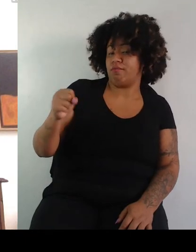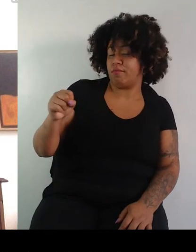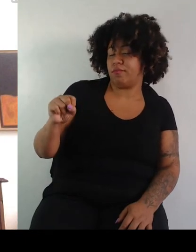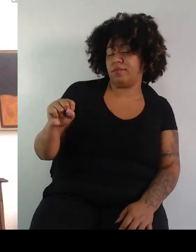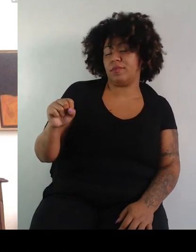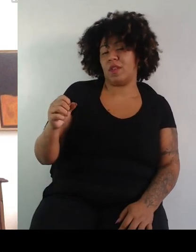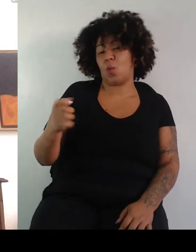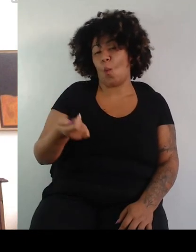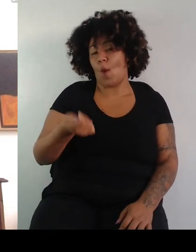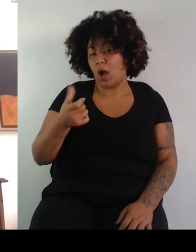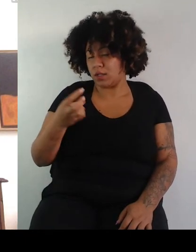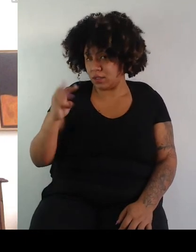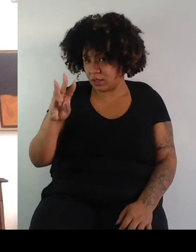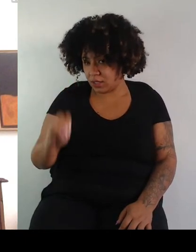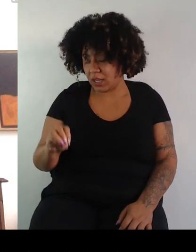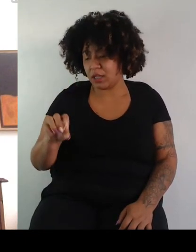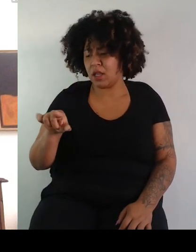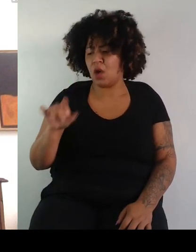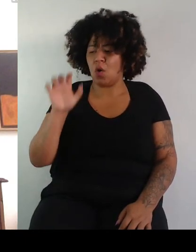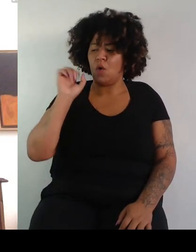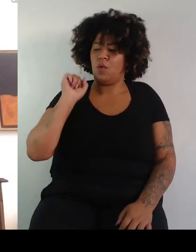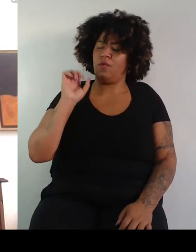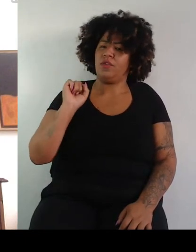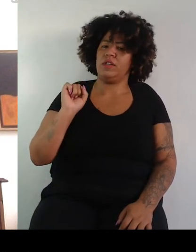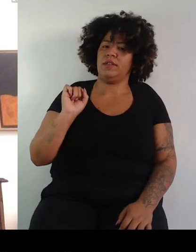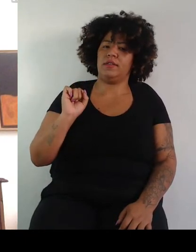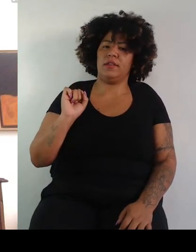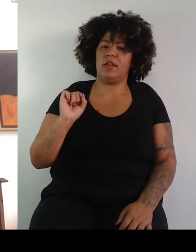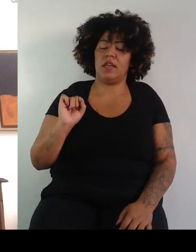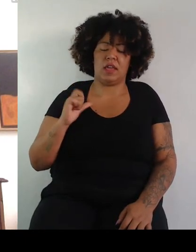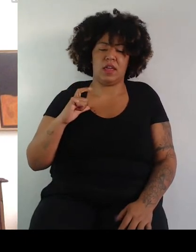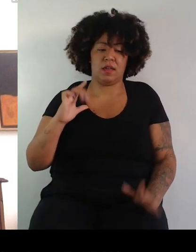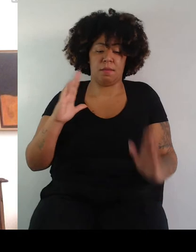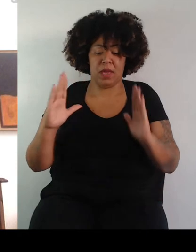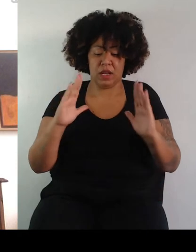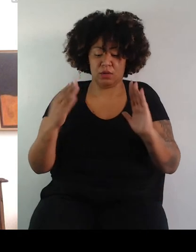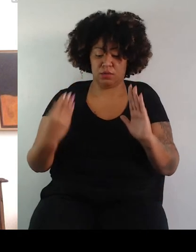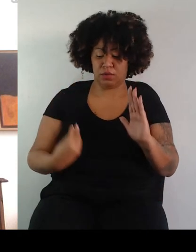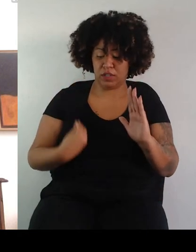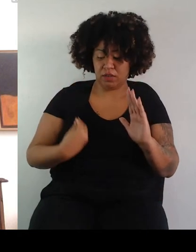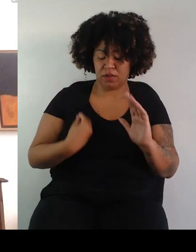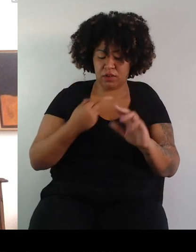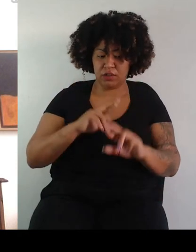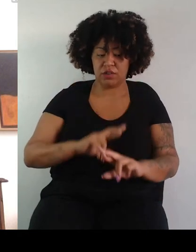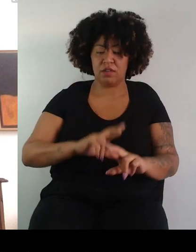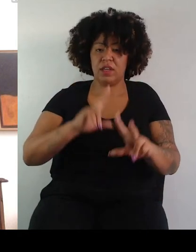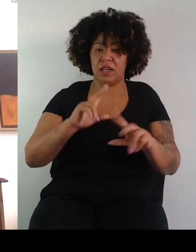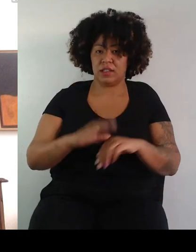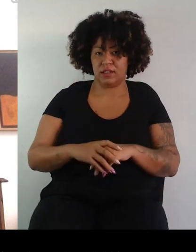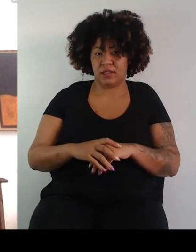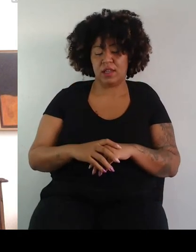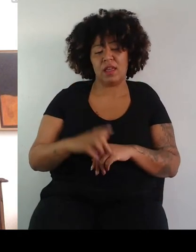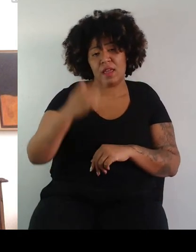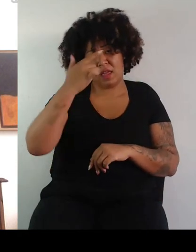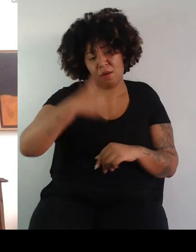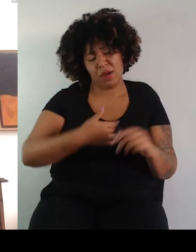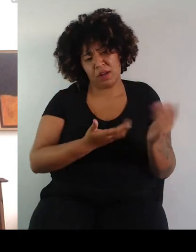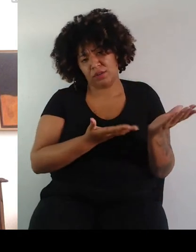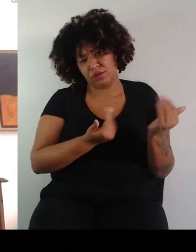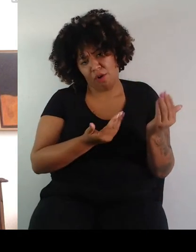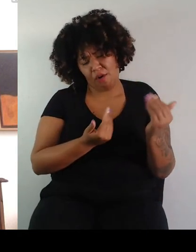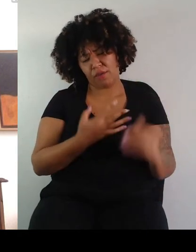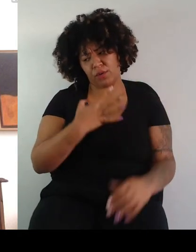tempo eu ouvi em muitas situações diferentes e obviamente eu era muito jovem quando eu conheci